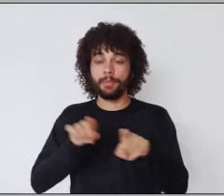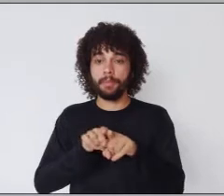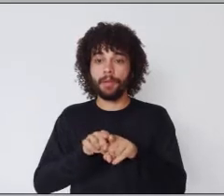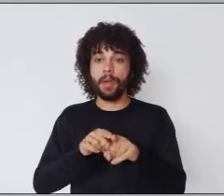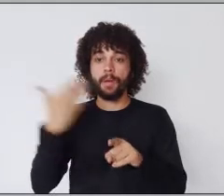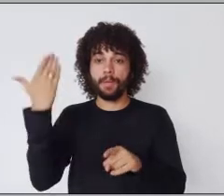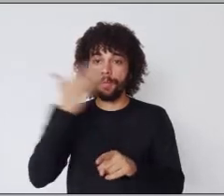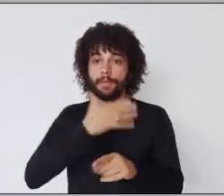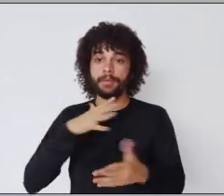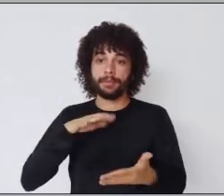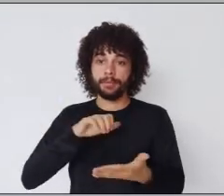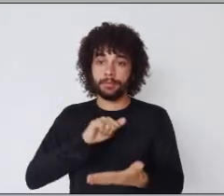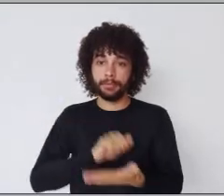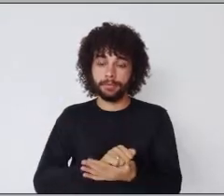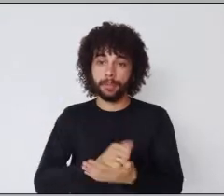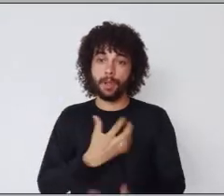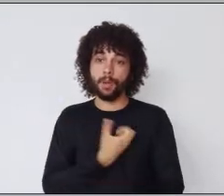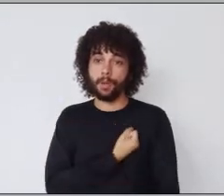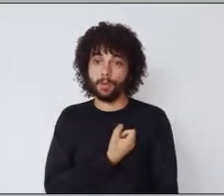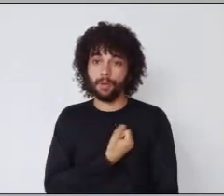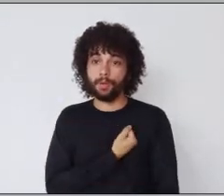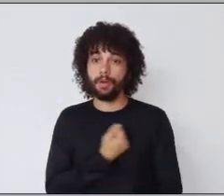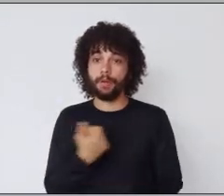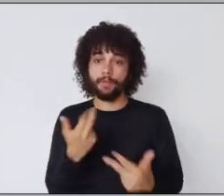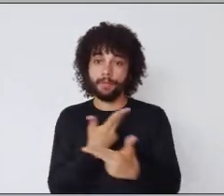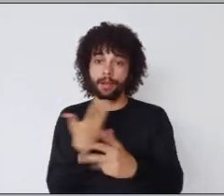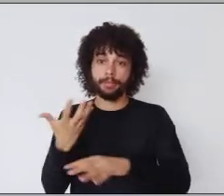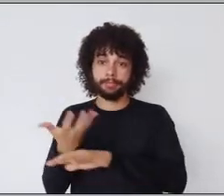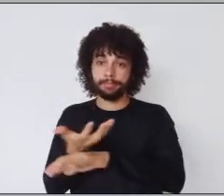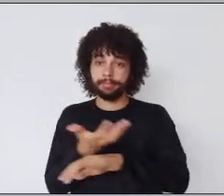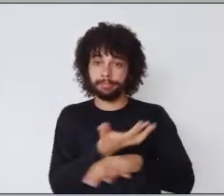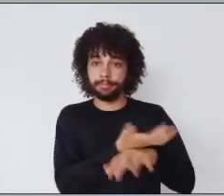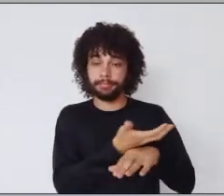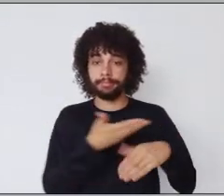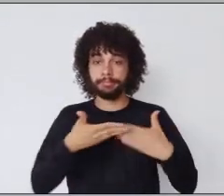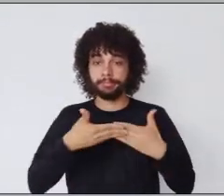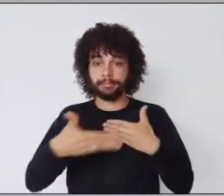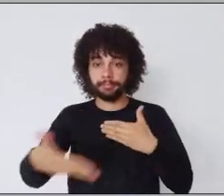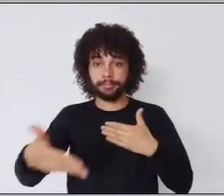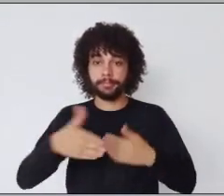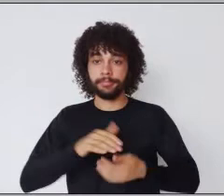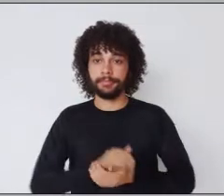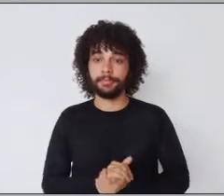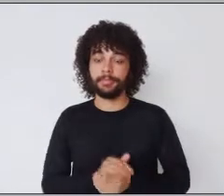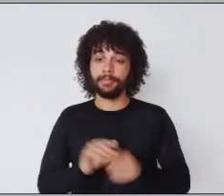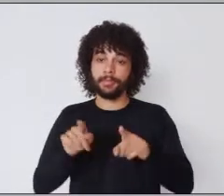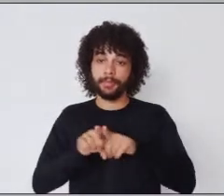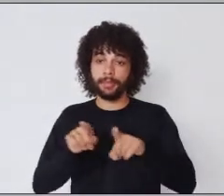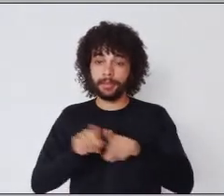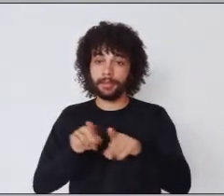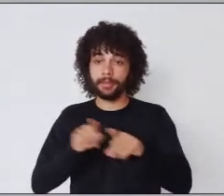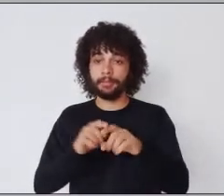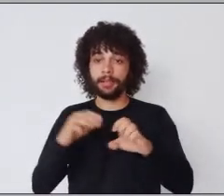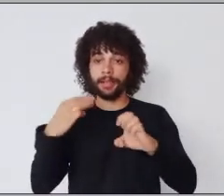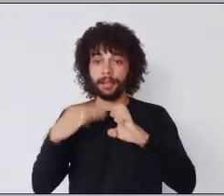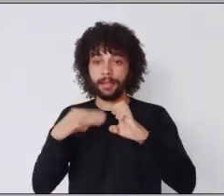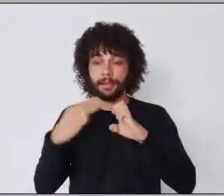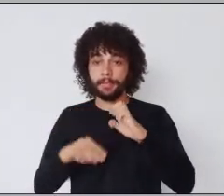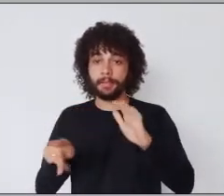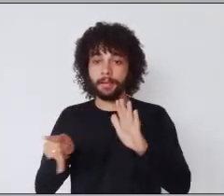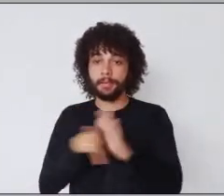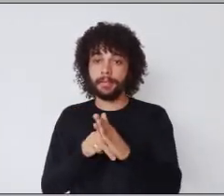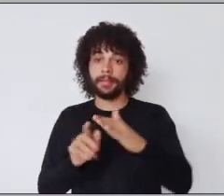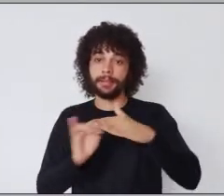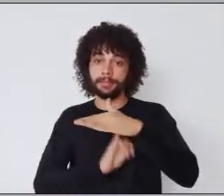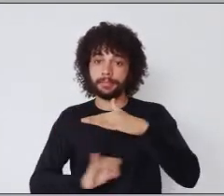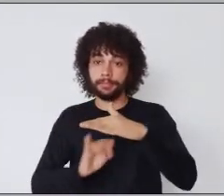os conceitos e atividades relacionados ao seu percurso acadêmico. Além disso, o acesso ao e-mail institucional e o